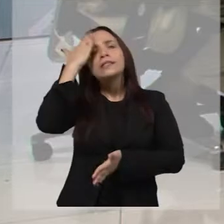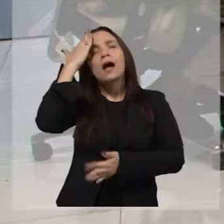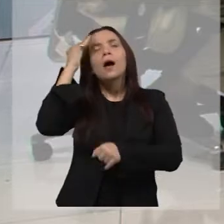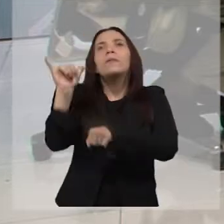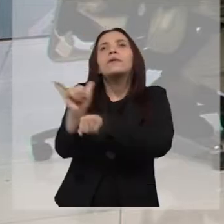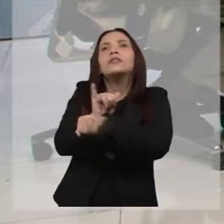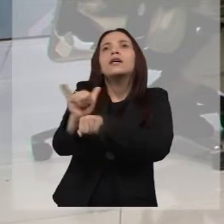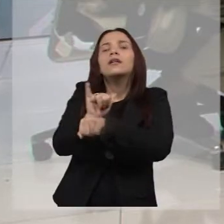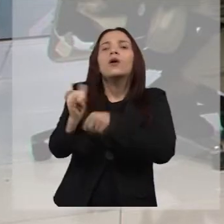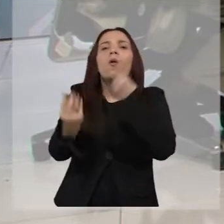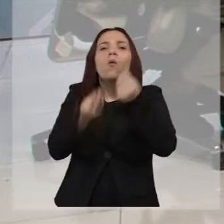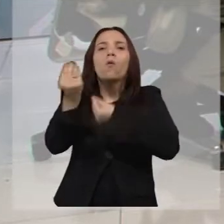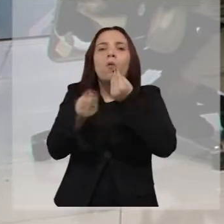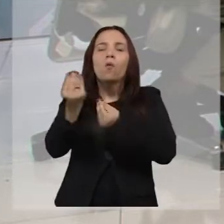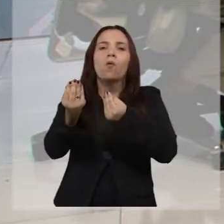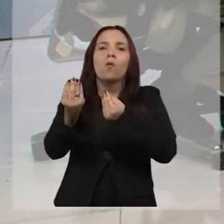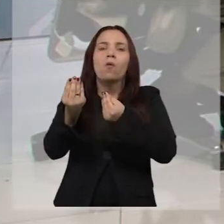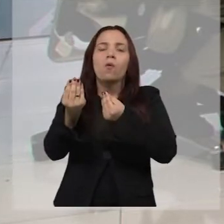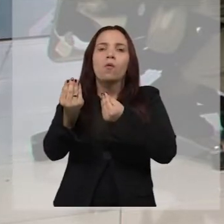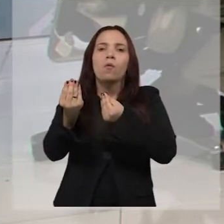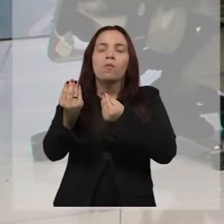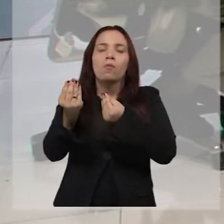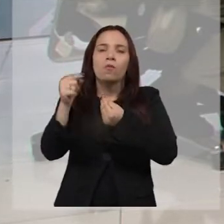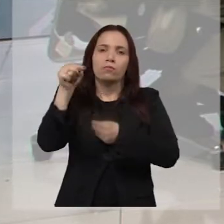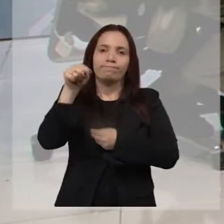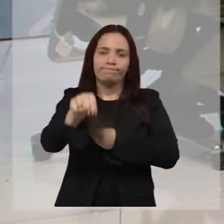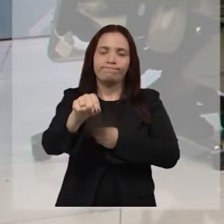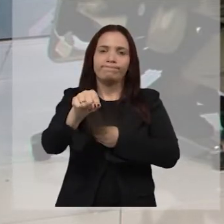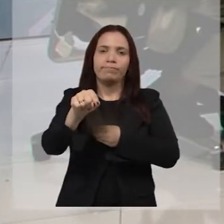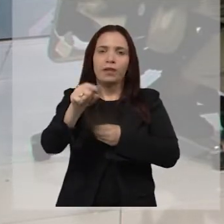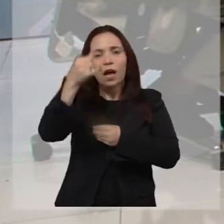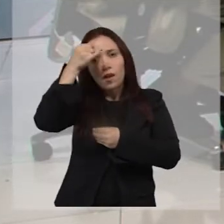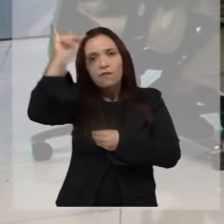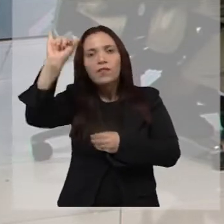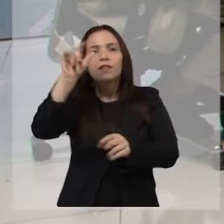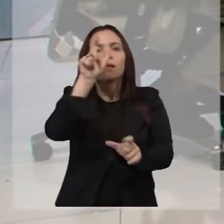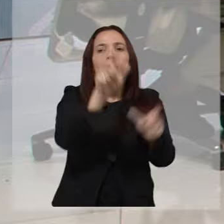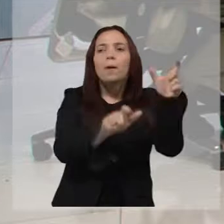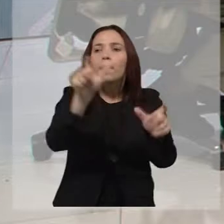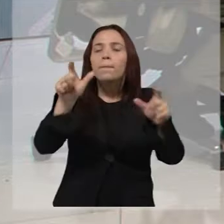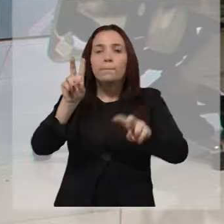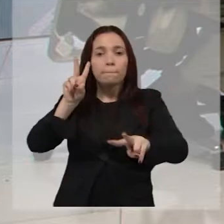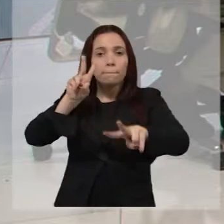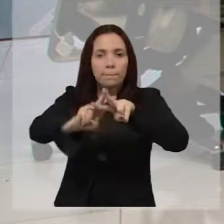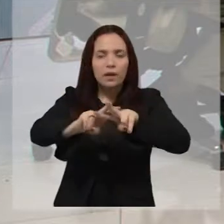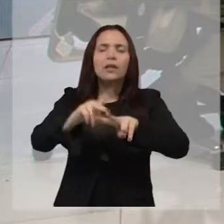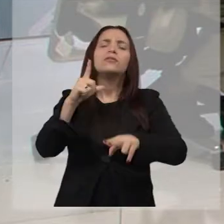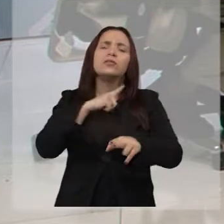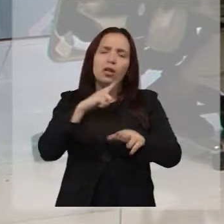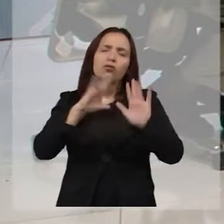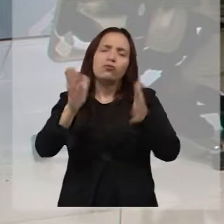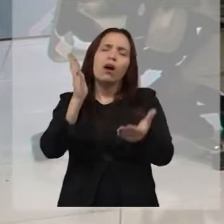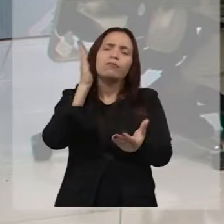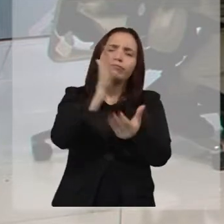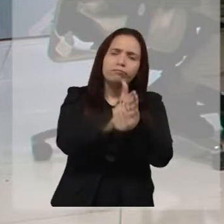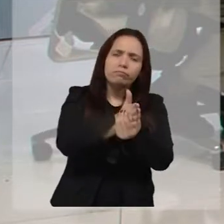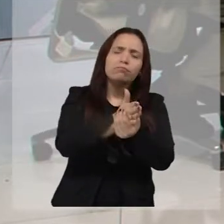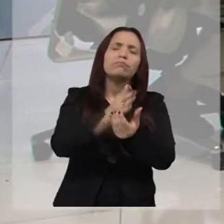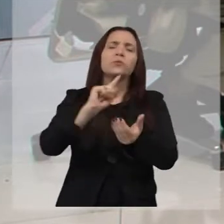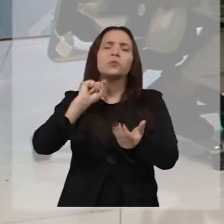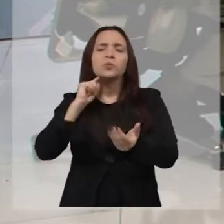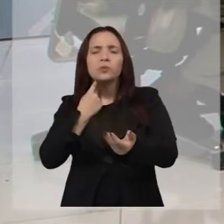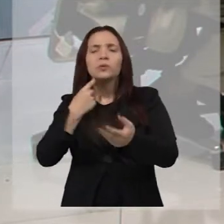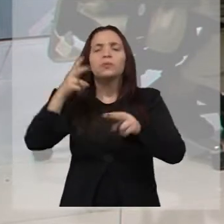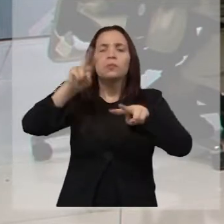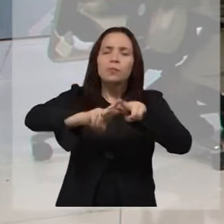de como fazer para não deixar com que esses encarcerados, mesmo condenados em regime